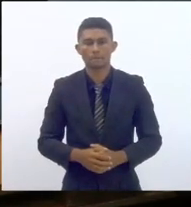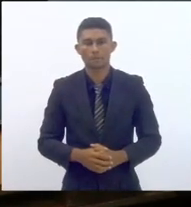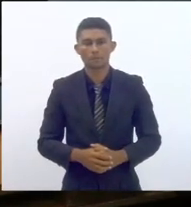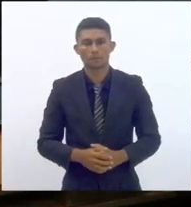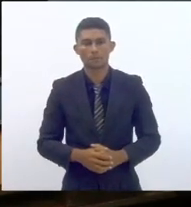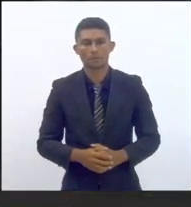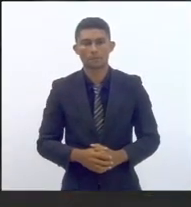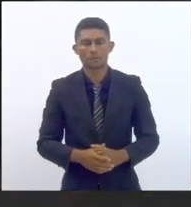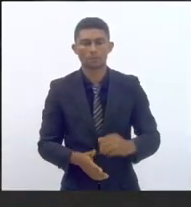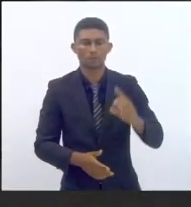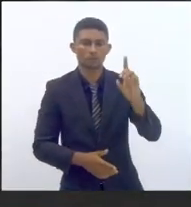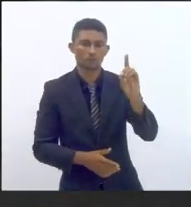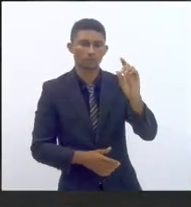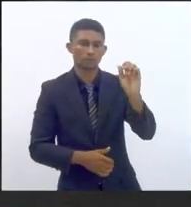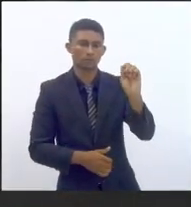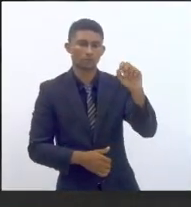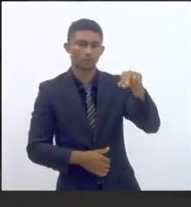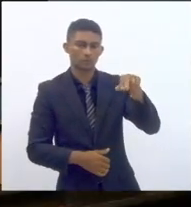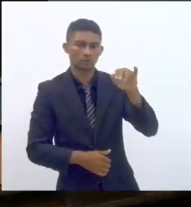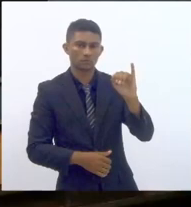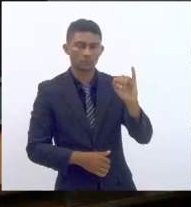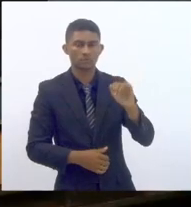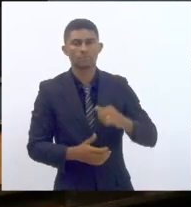Deputada Dani Monteiro.